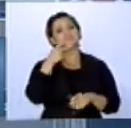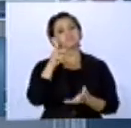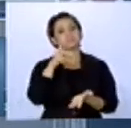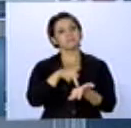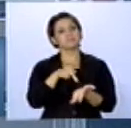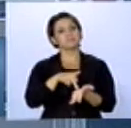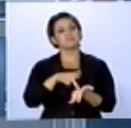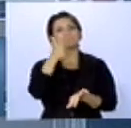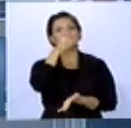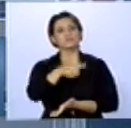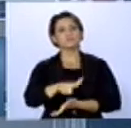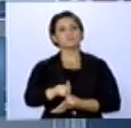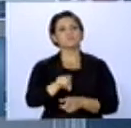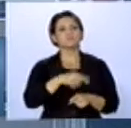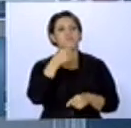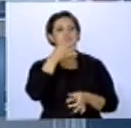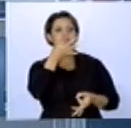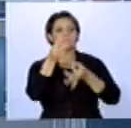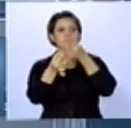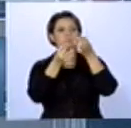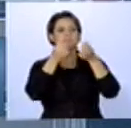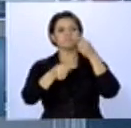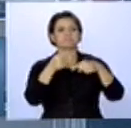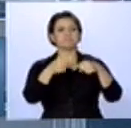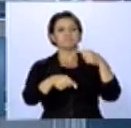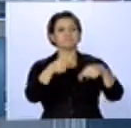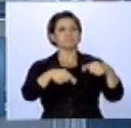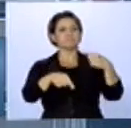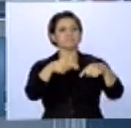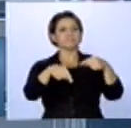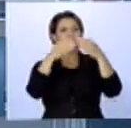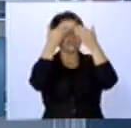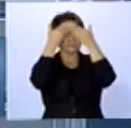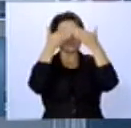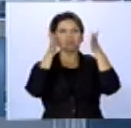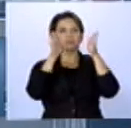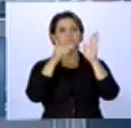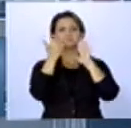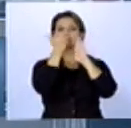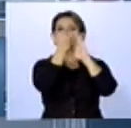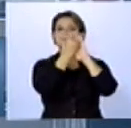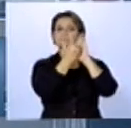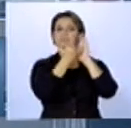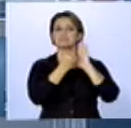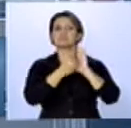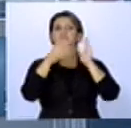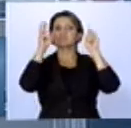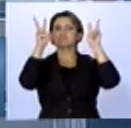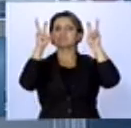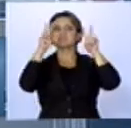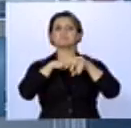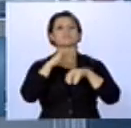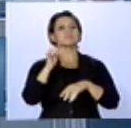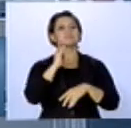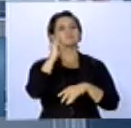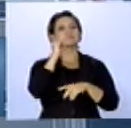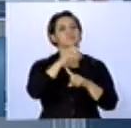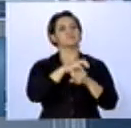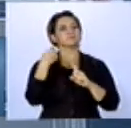sendo palco por debate Franco e aberto de ideias de temas relevantes para toda a nossa sociedade felizmente